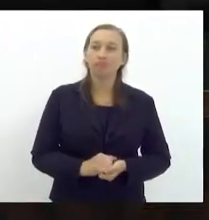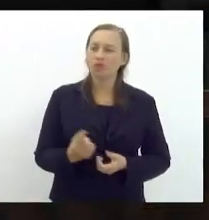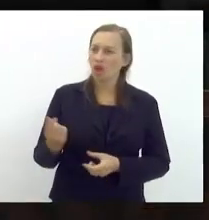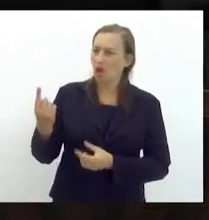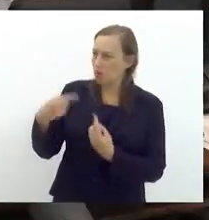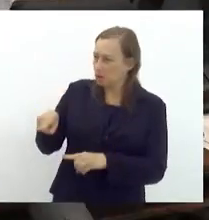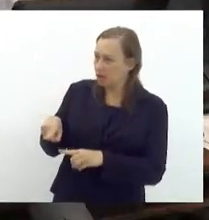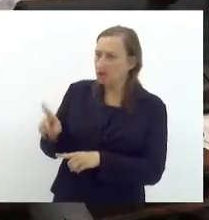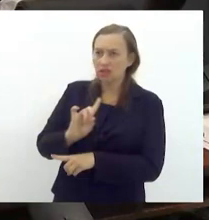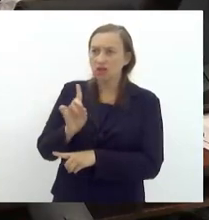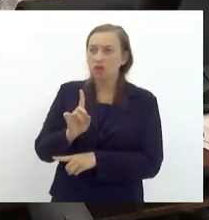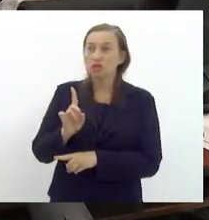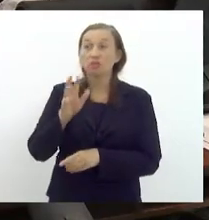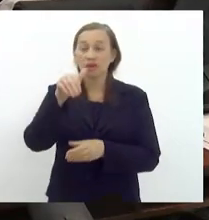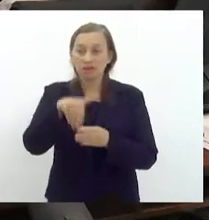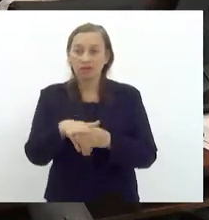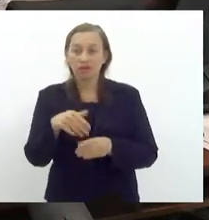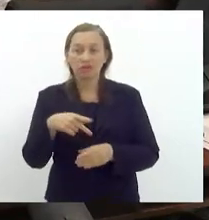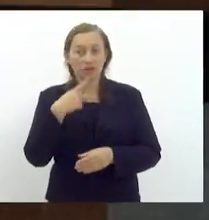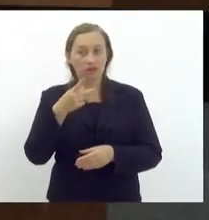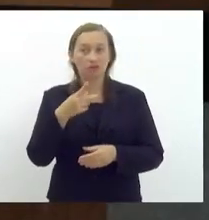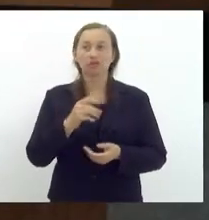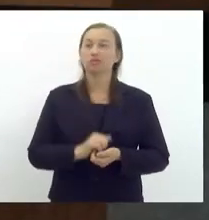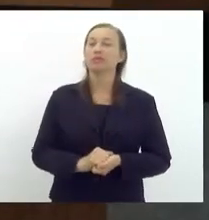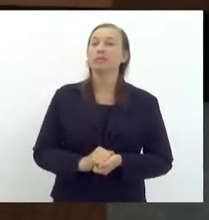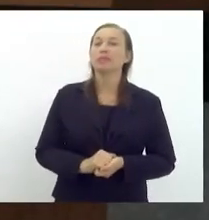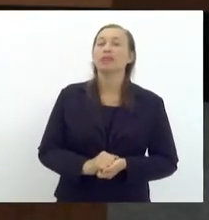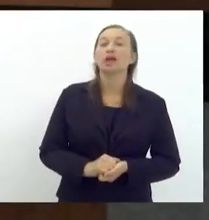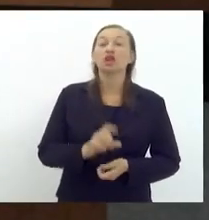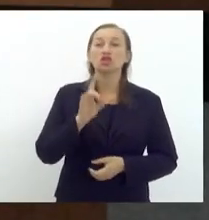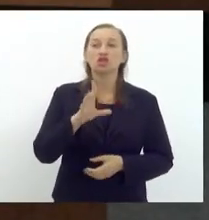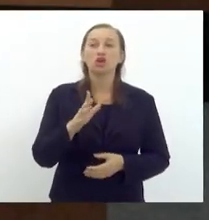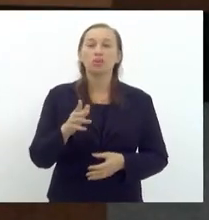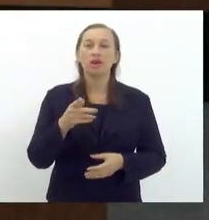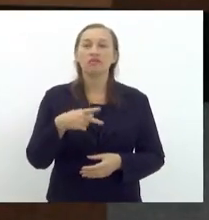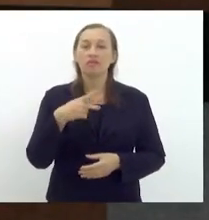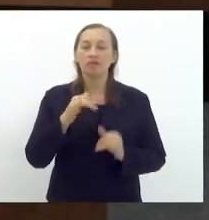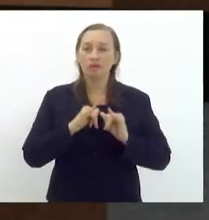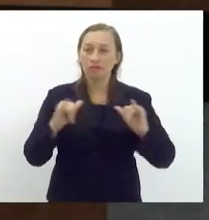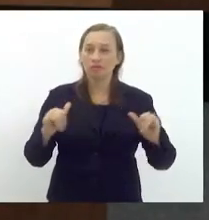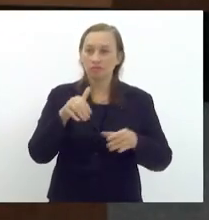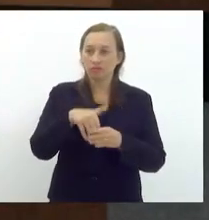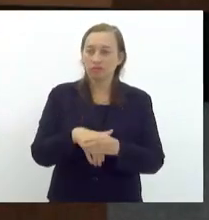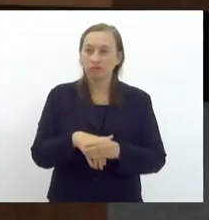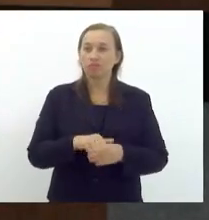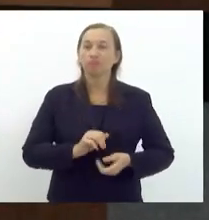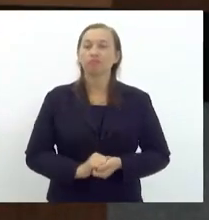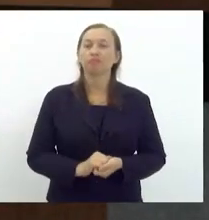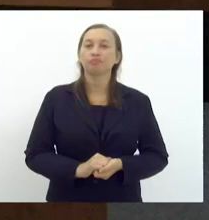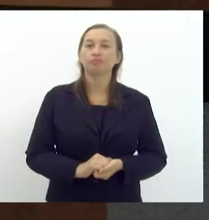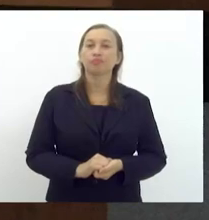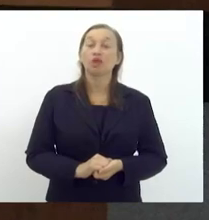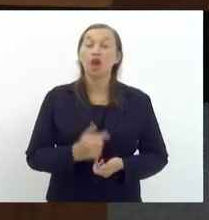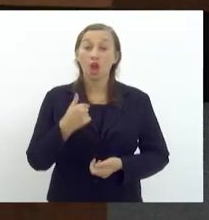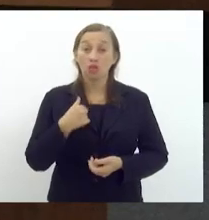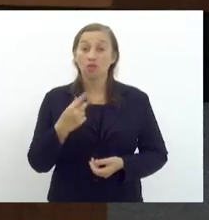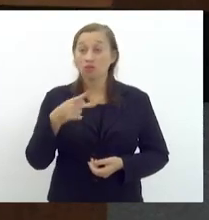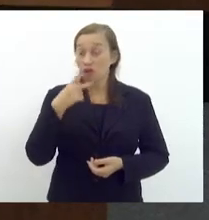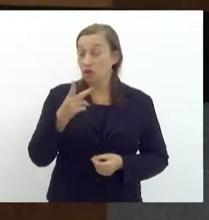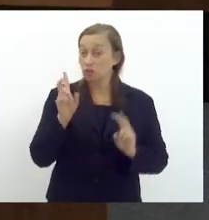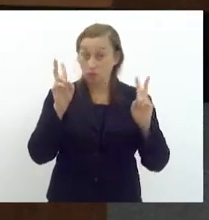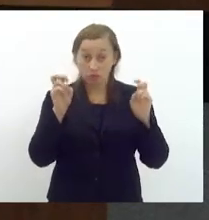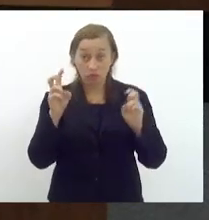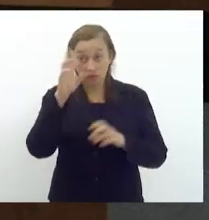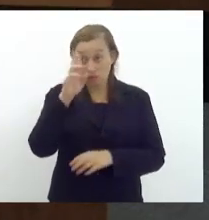não só para justificar o voto seu presidente só para justificar porque eu tô eu tô fazendo a questão presidente